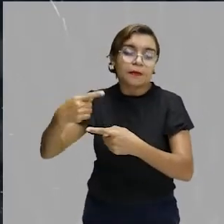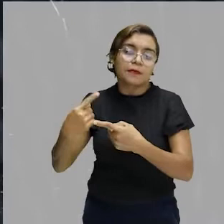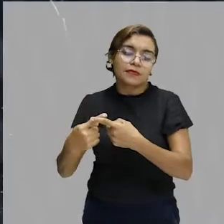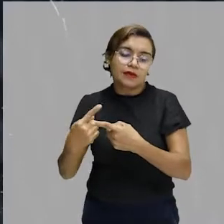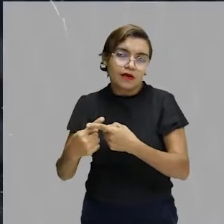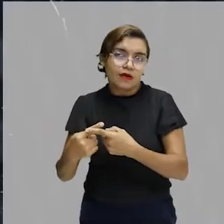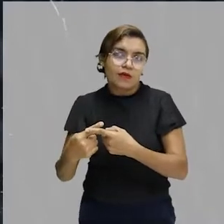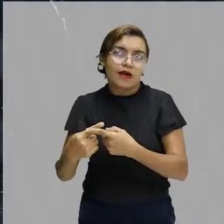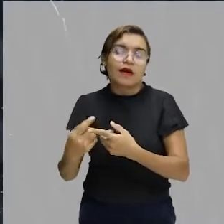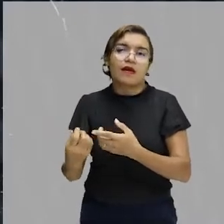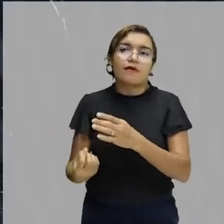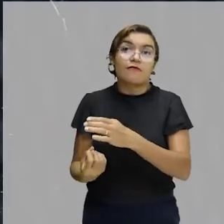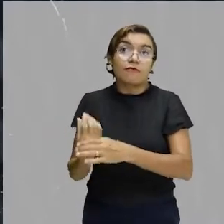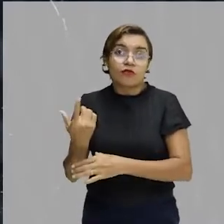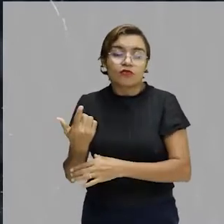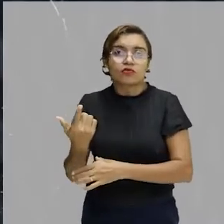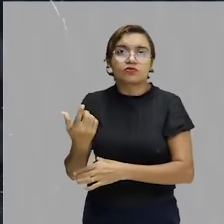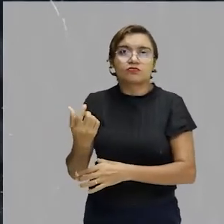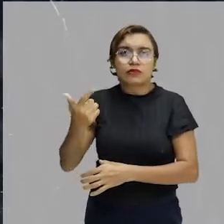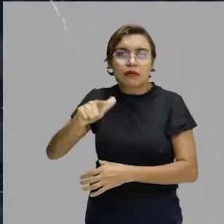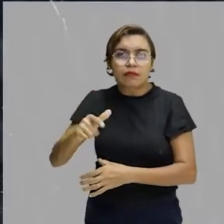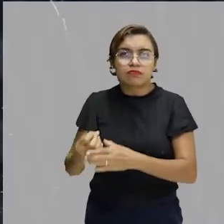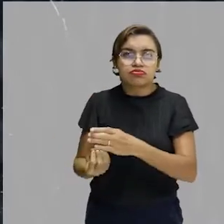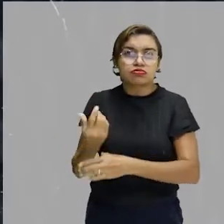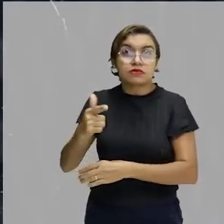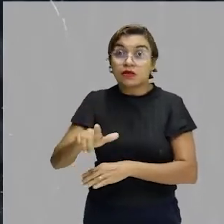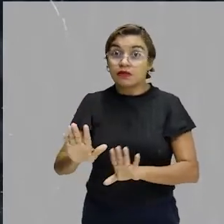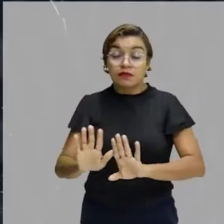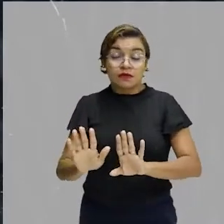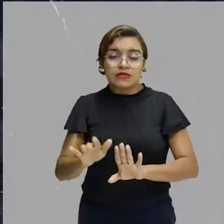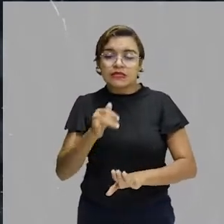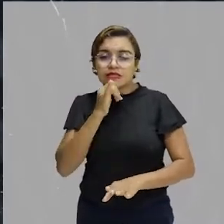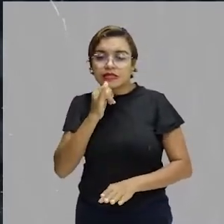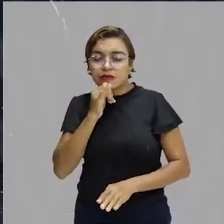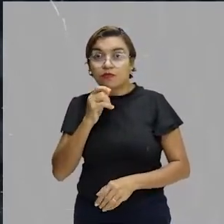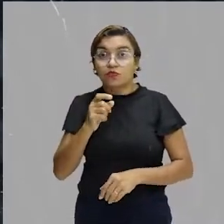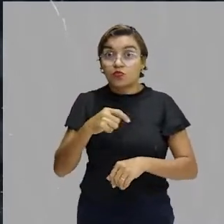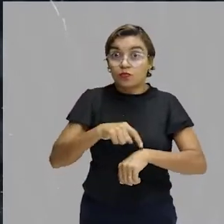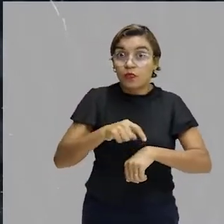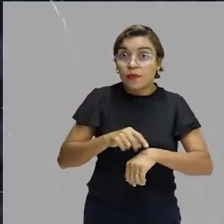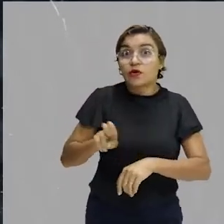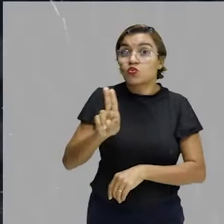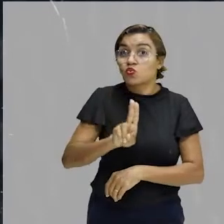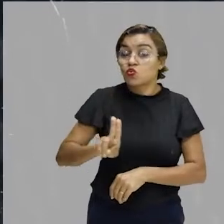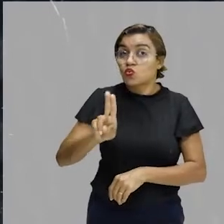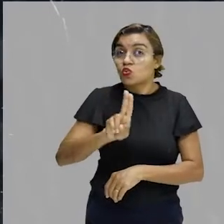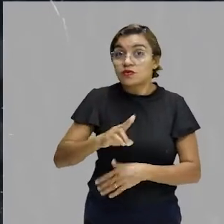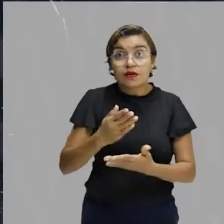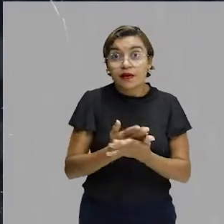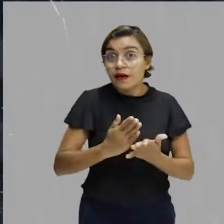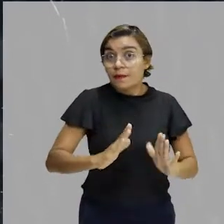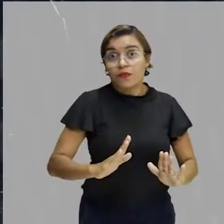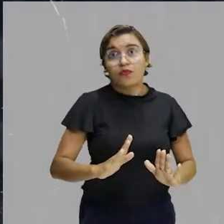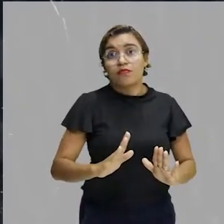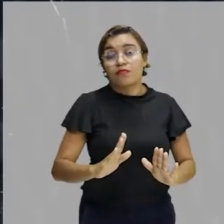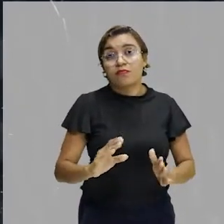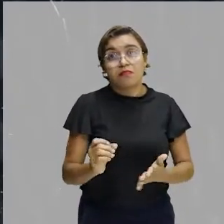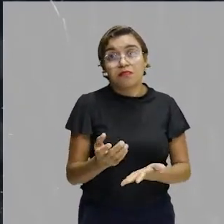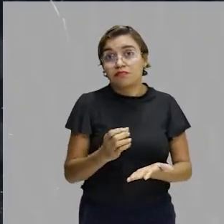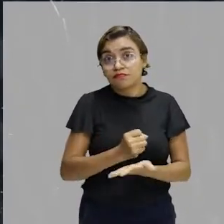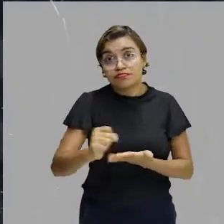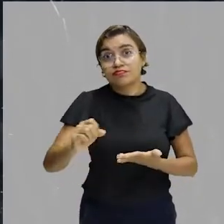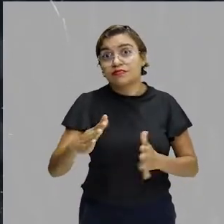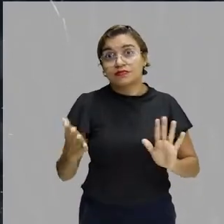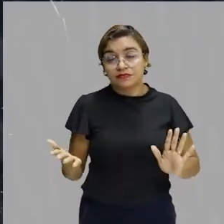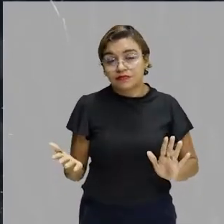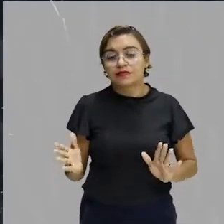chamada fonte não renovável, ou seja, se esgota na sua utilização e eu não tenho como reproduzir a matéria-prima dentro dos